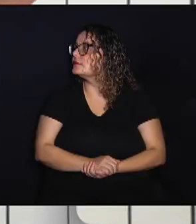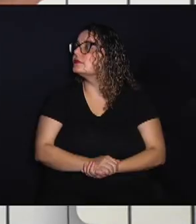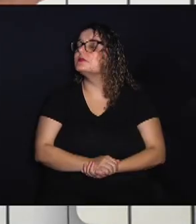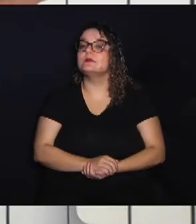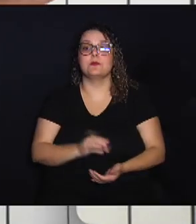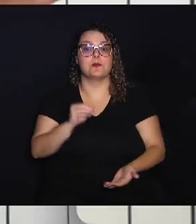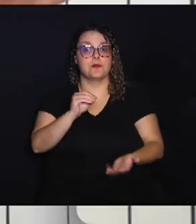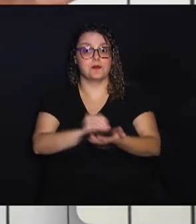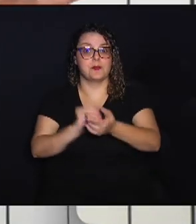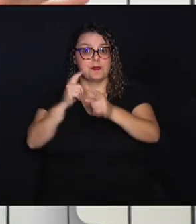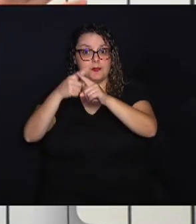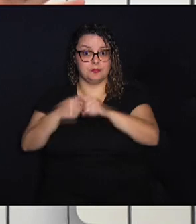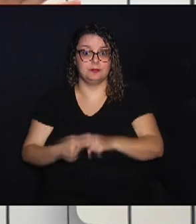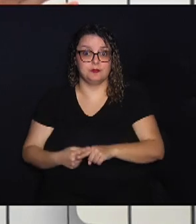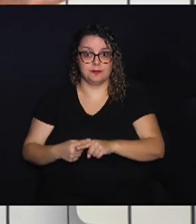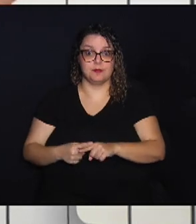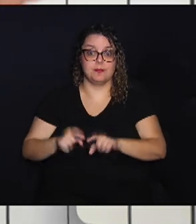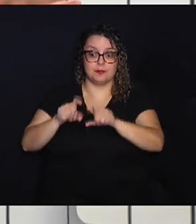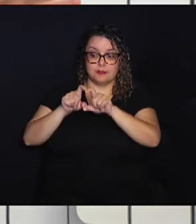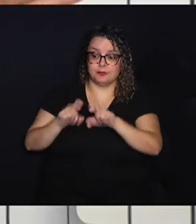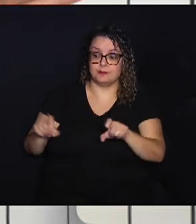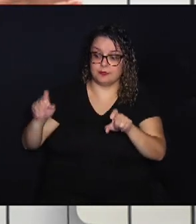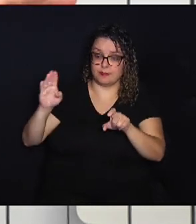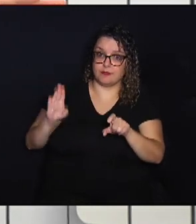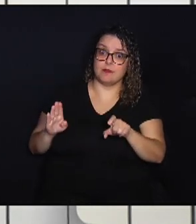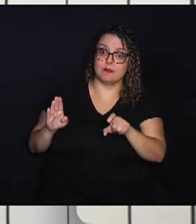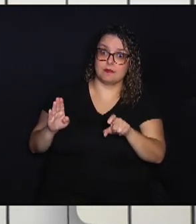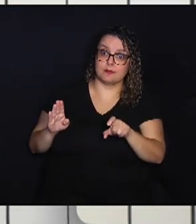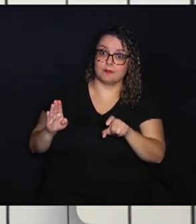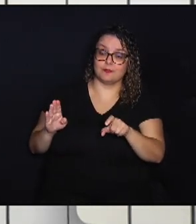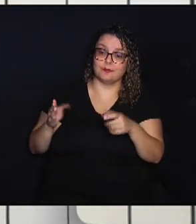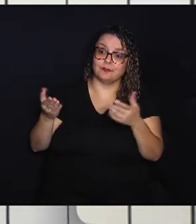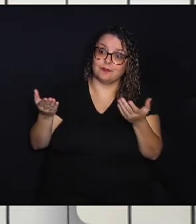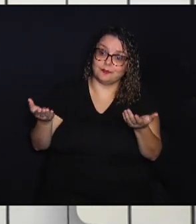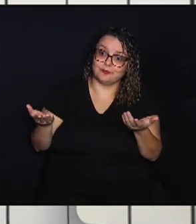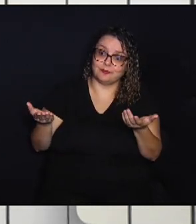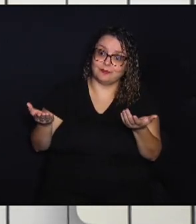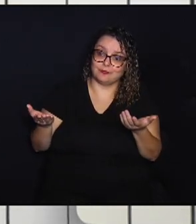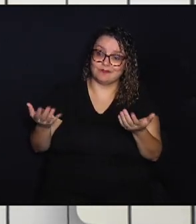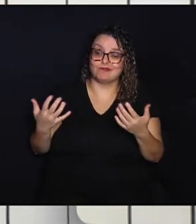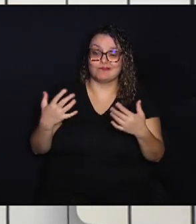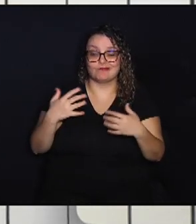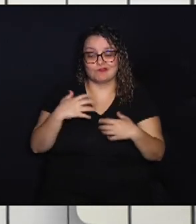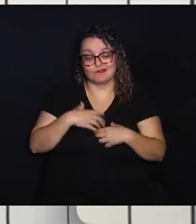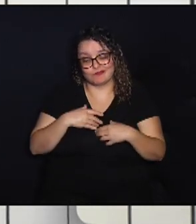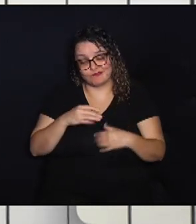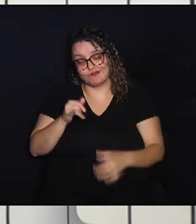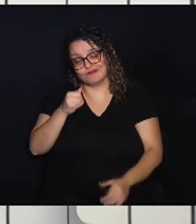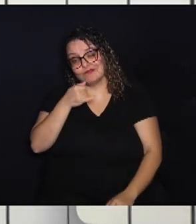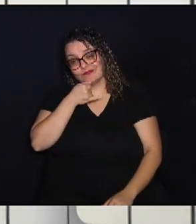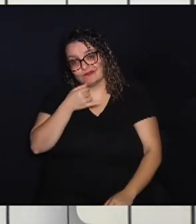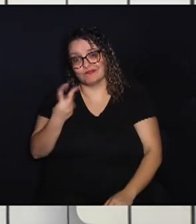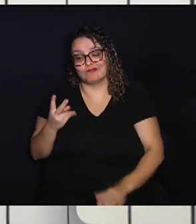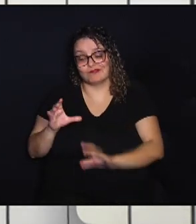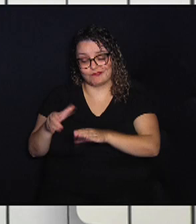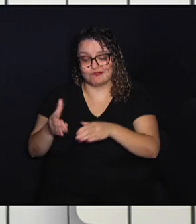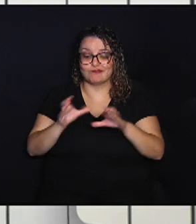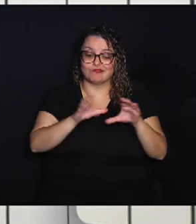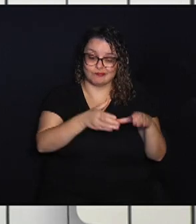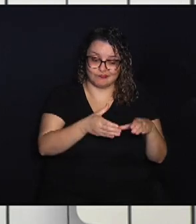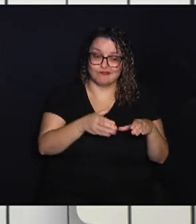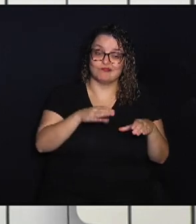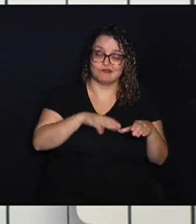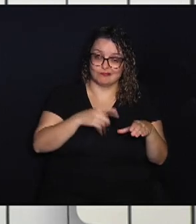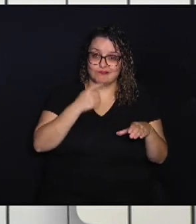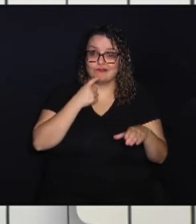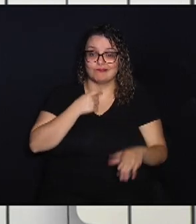Última rodada do Campeonato Brasileiro da Série B e de forma melancólica para as duas equipes aqui da cidade que